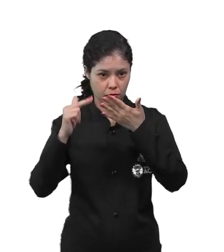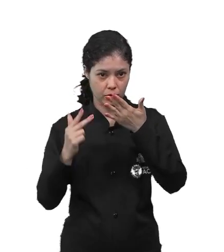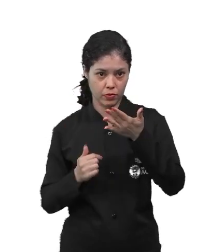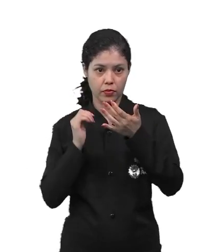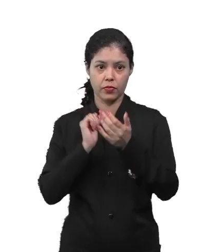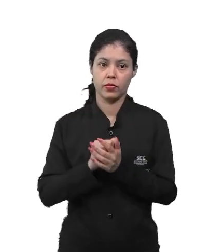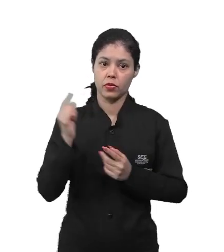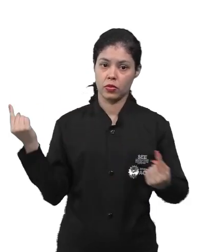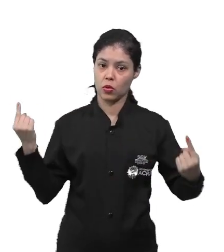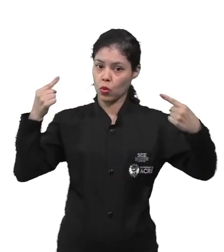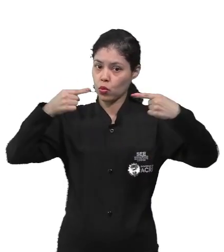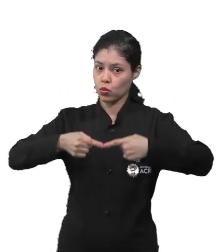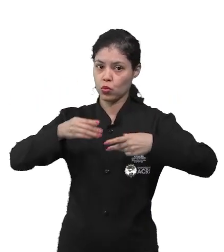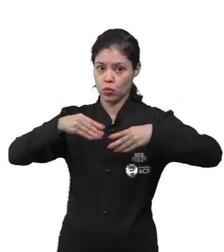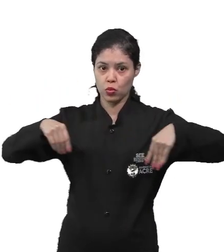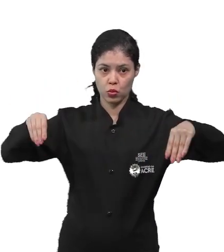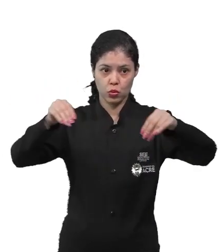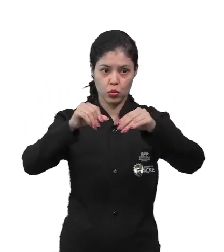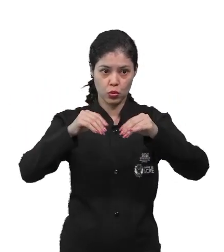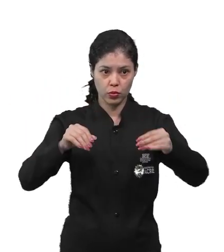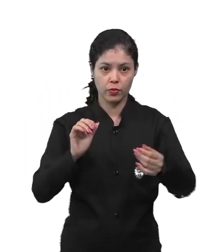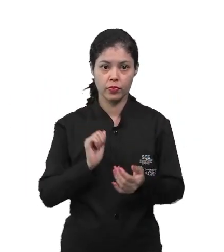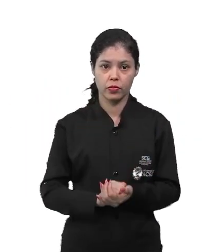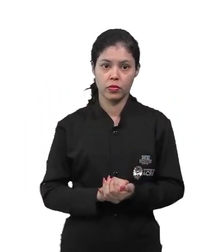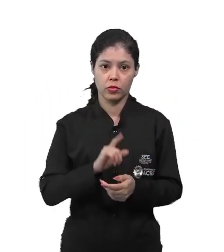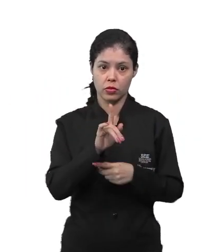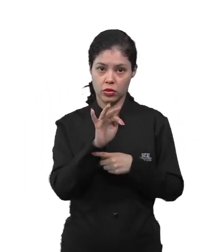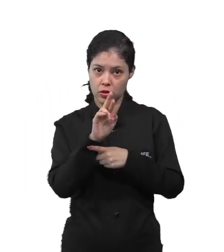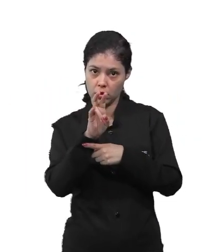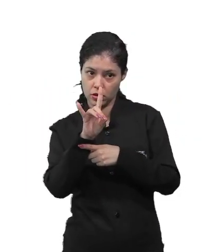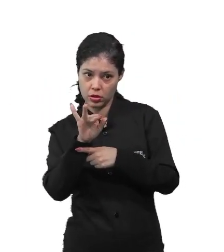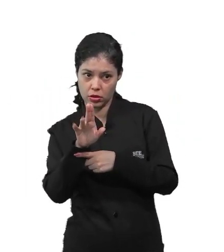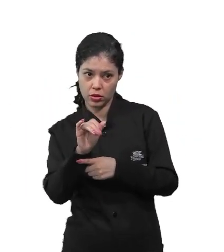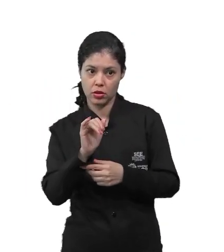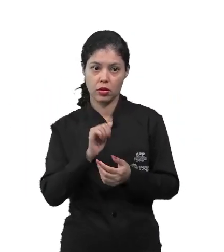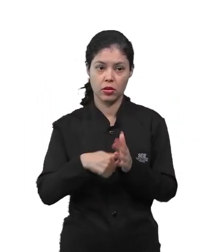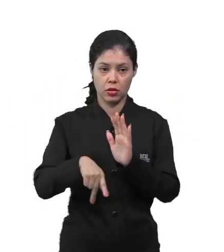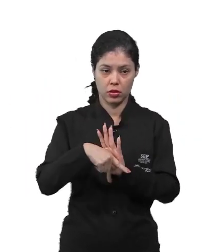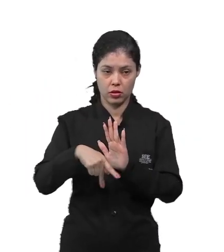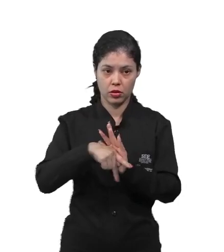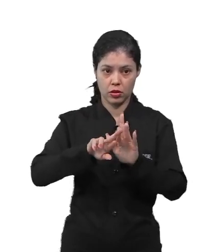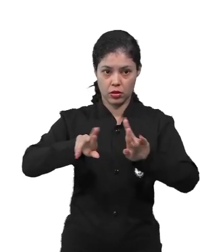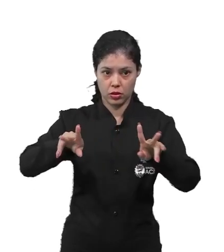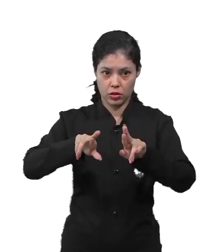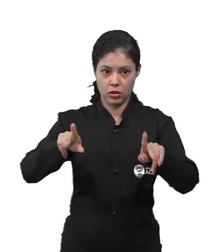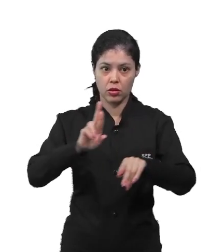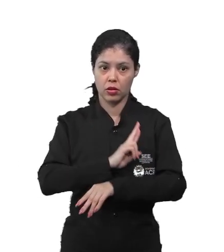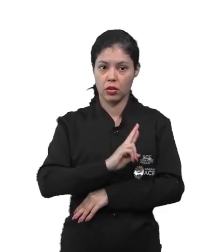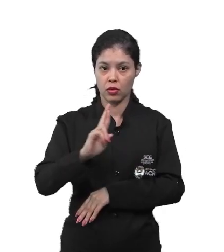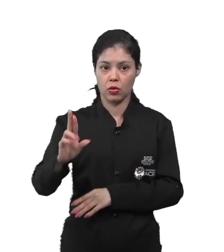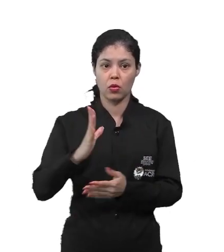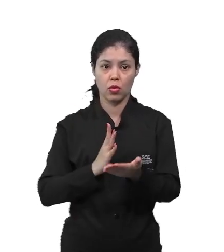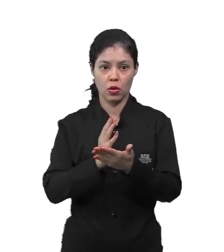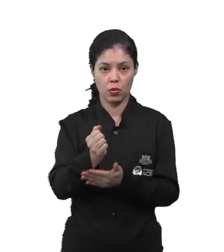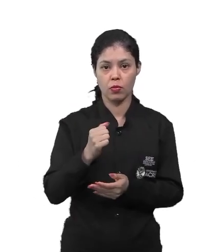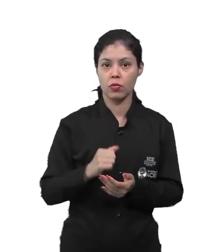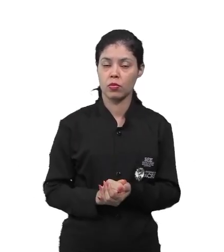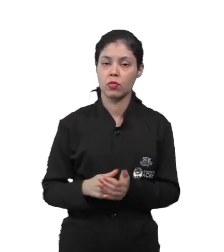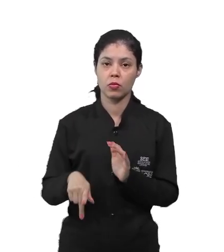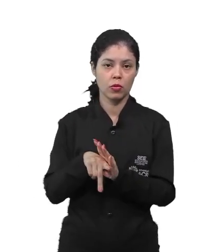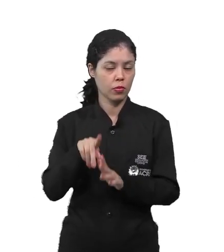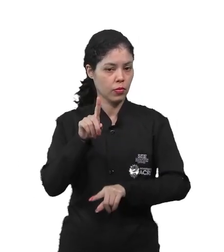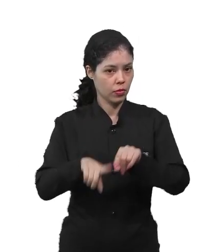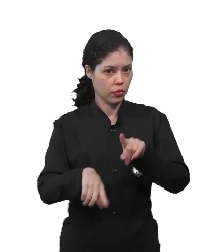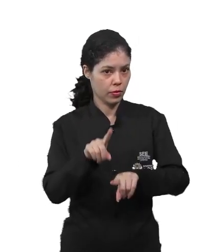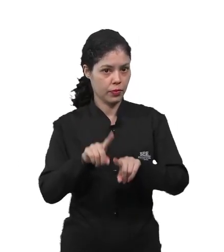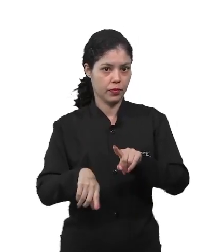incluindo disputas territoriais, divergências ideológicas, diferenças religiosas, busca